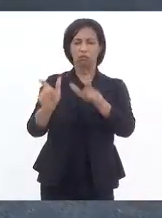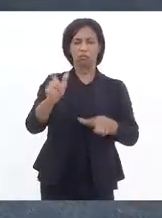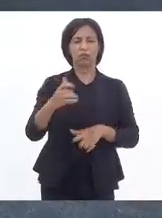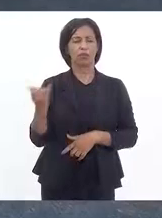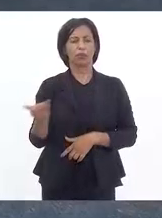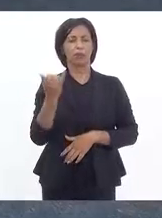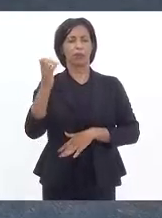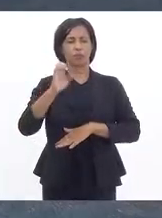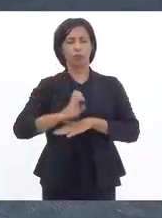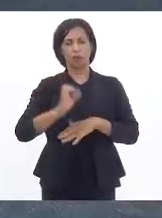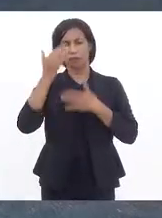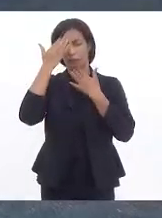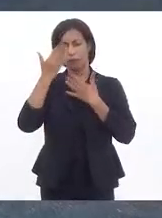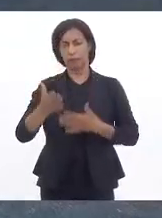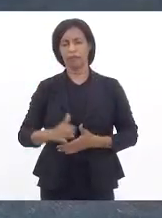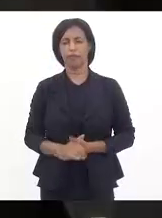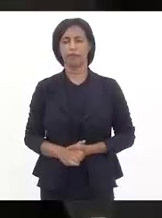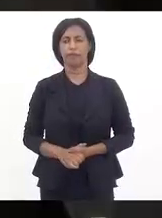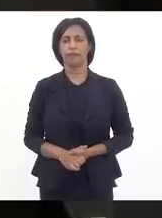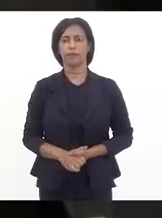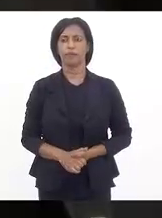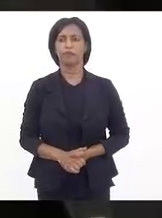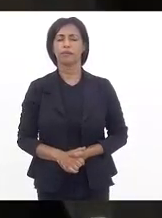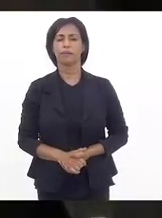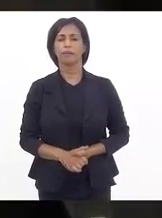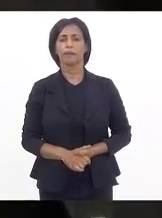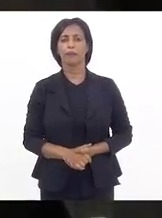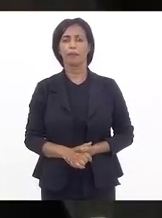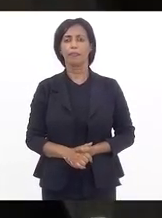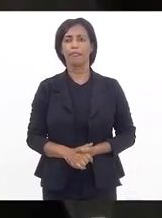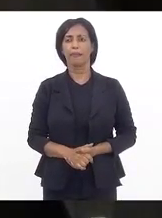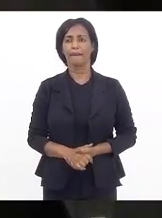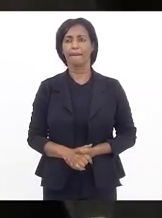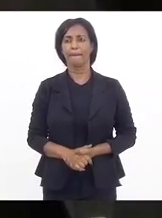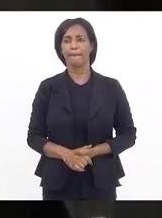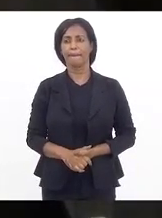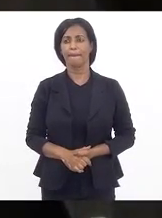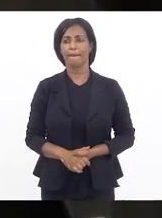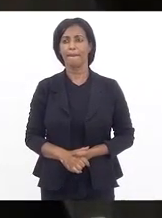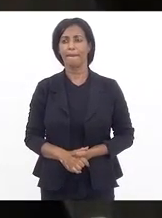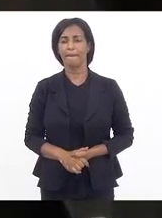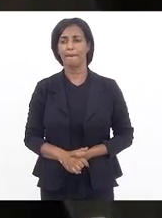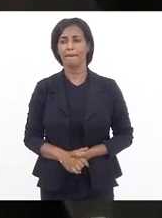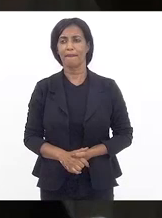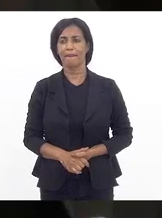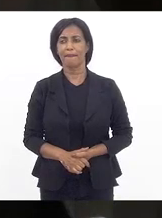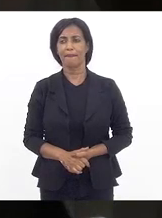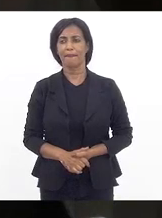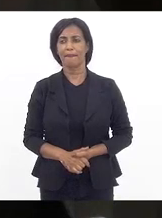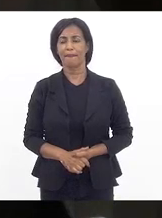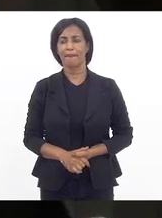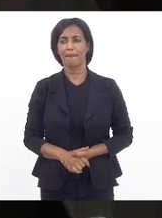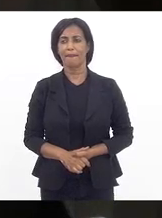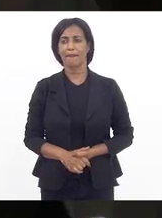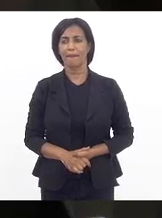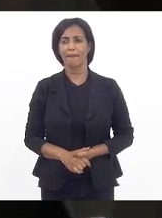no nosso estado obrigado e para concluir Deputado tem 51 minutos